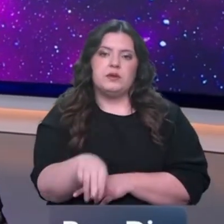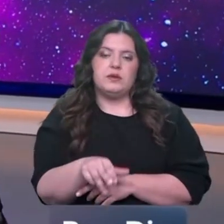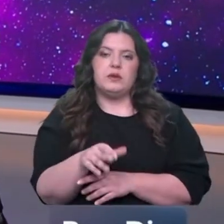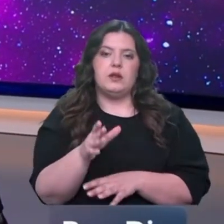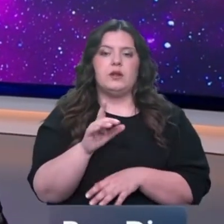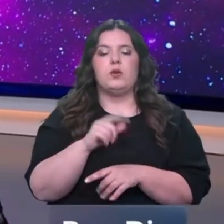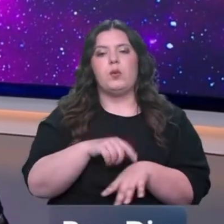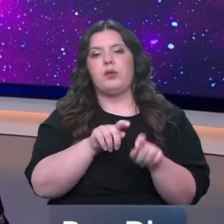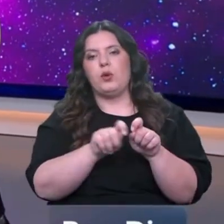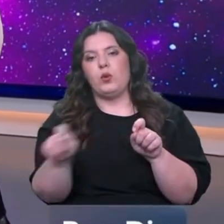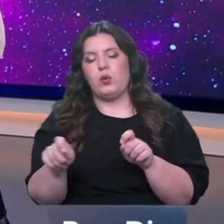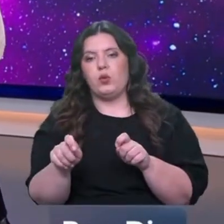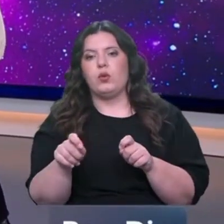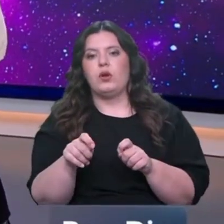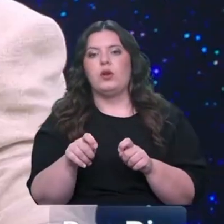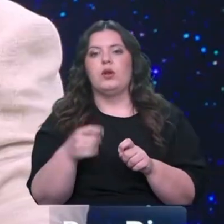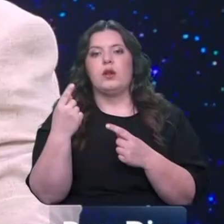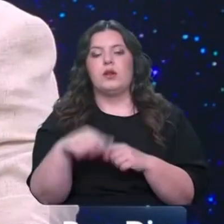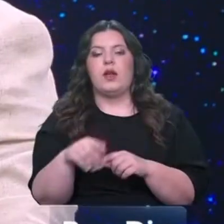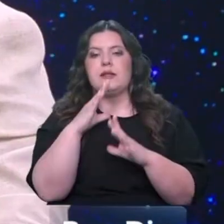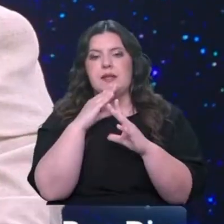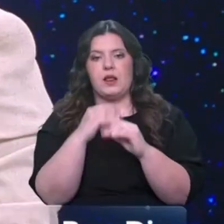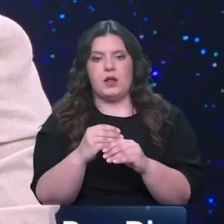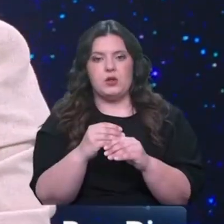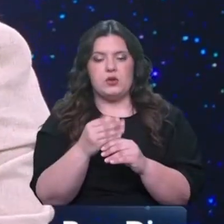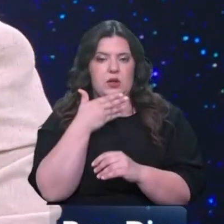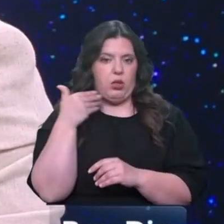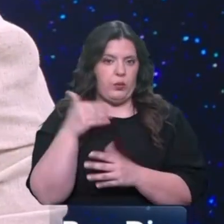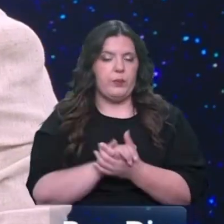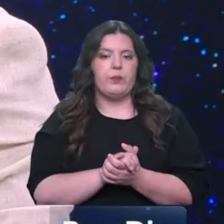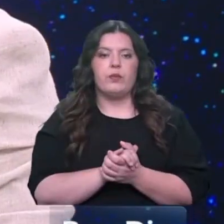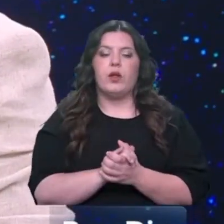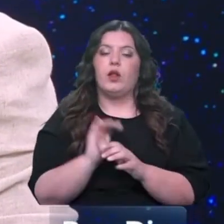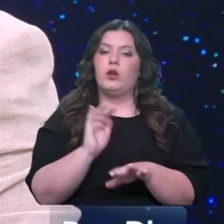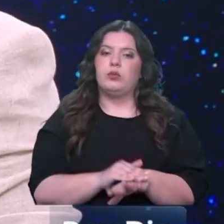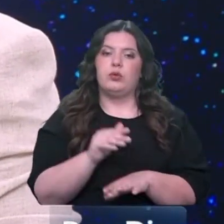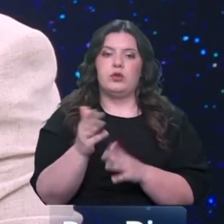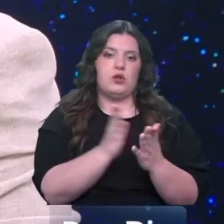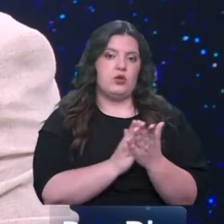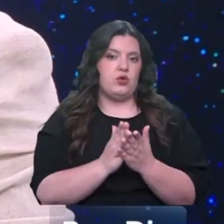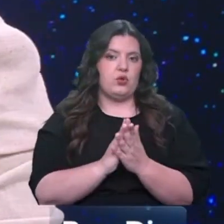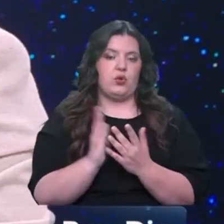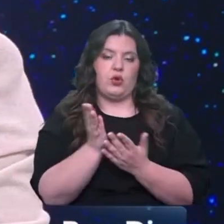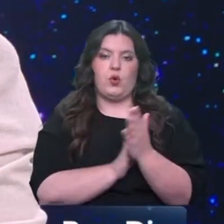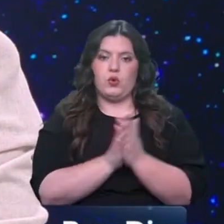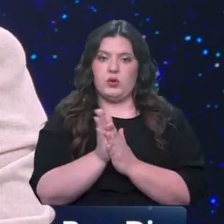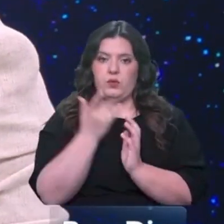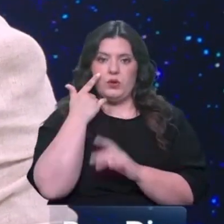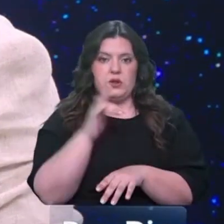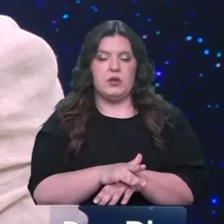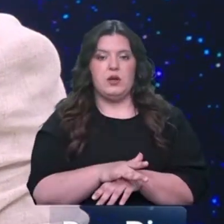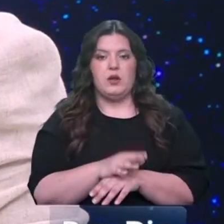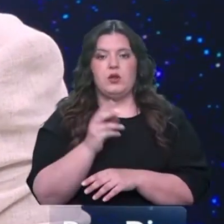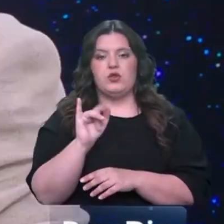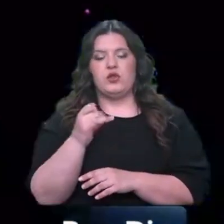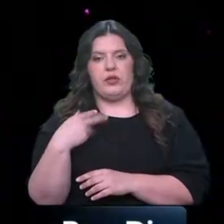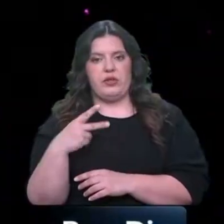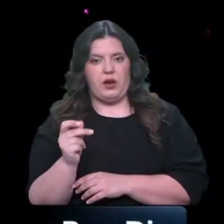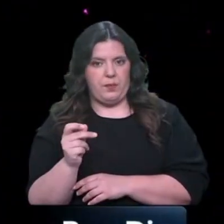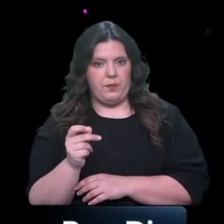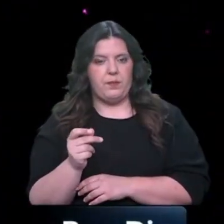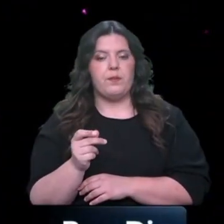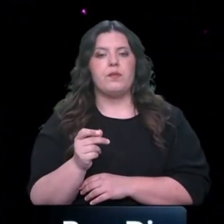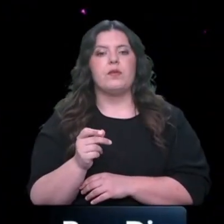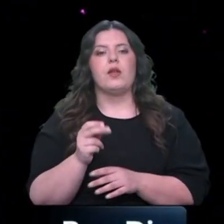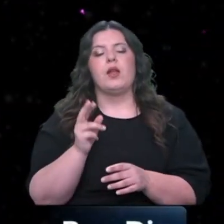aquele período em que há aquele silêncio precoce. Portanto, é um estudo que utiliza, olha, isto são imagens do Chandra, telescópio espacial